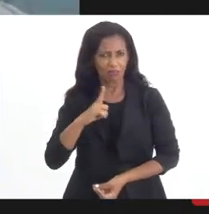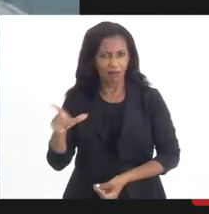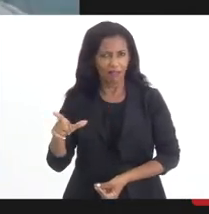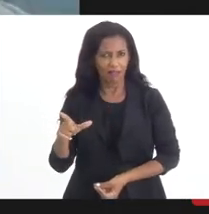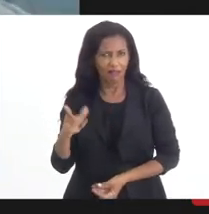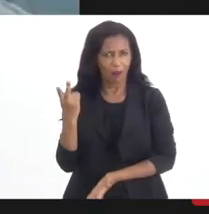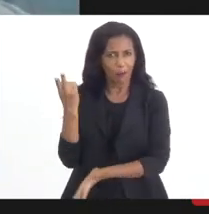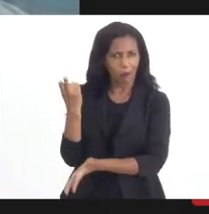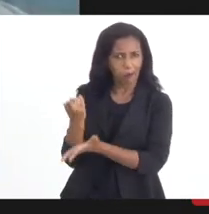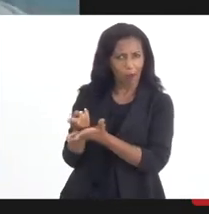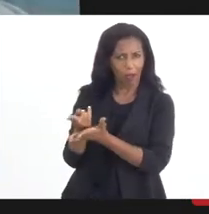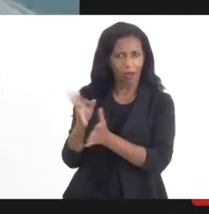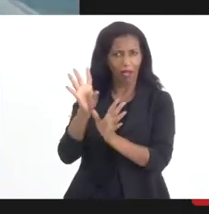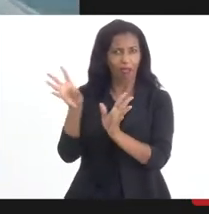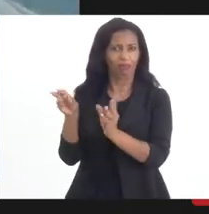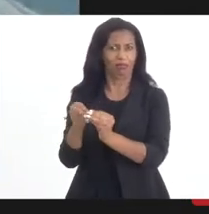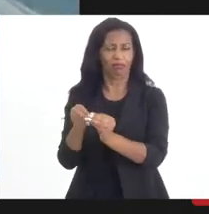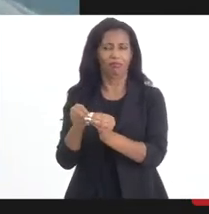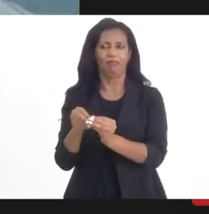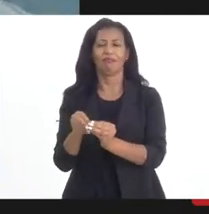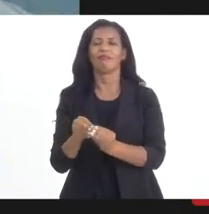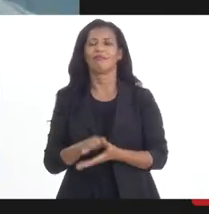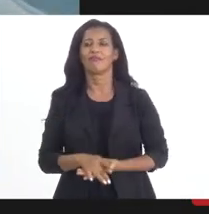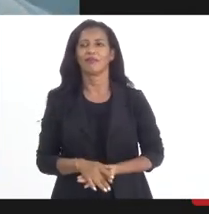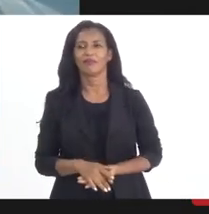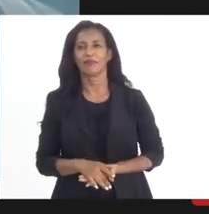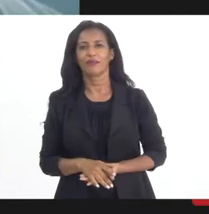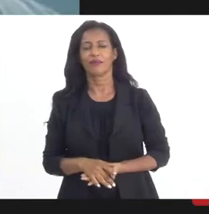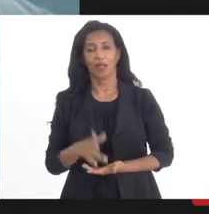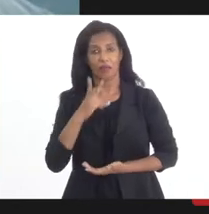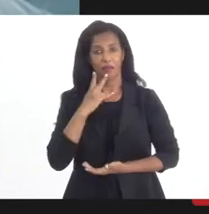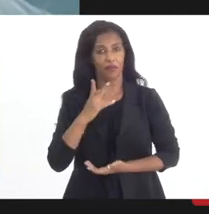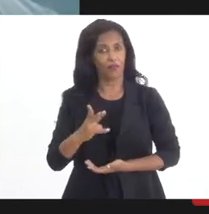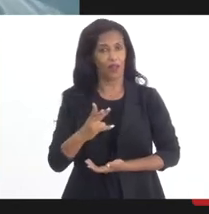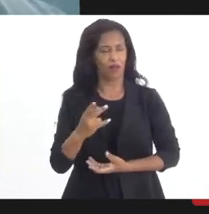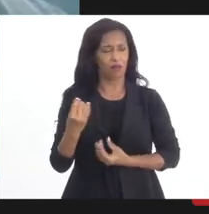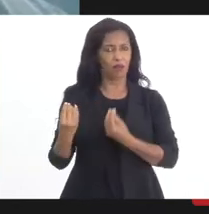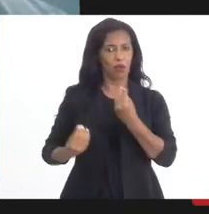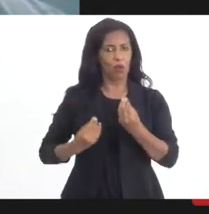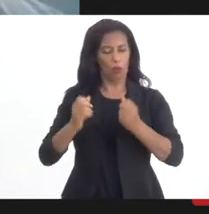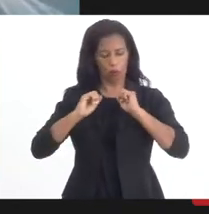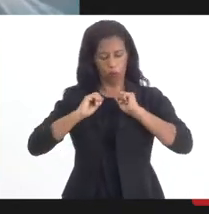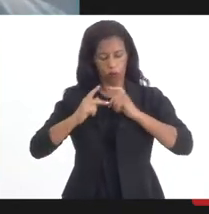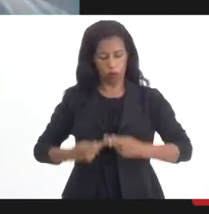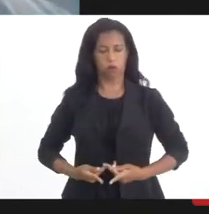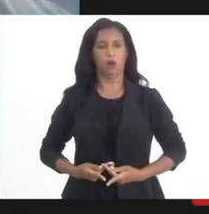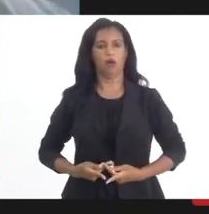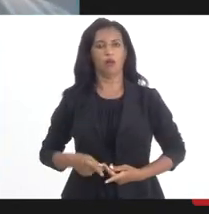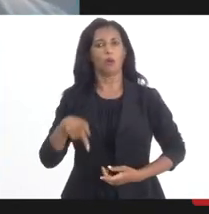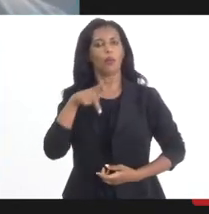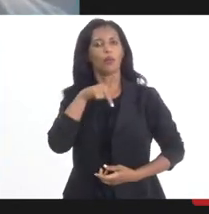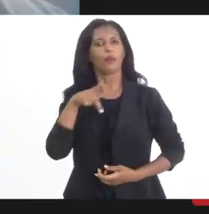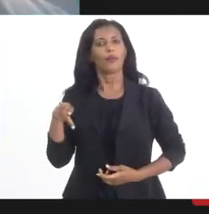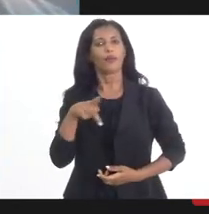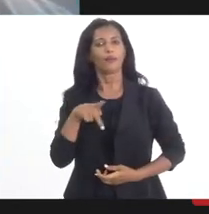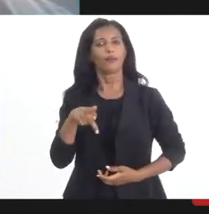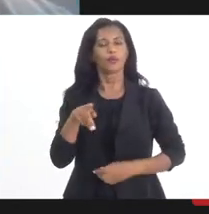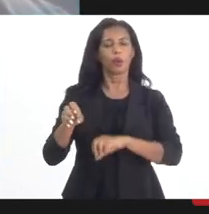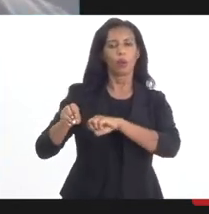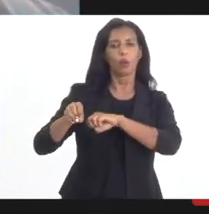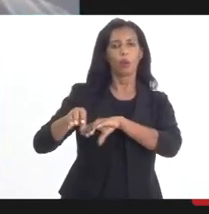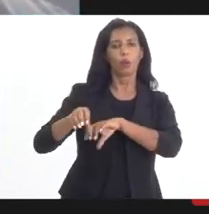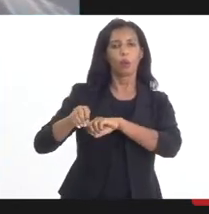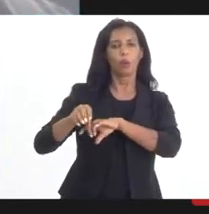sonha. Termino já, deputado, concluído. Eu digo, como ser humano, como professor,